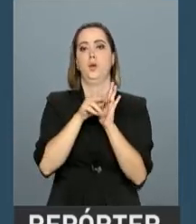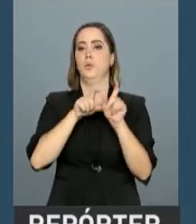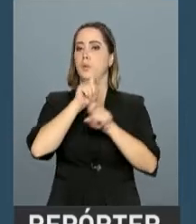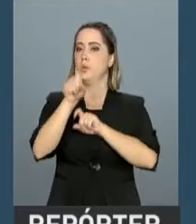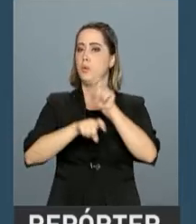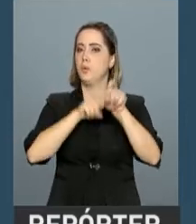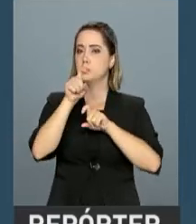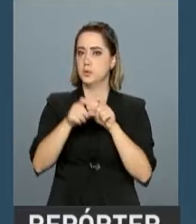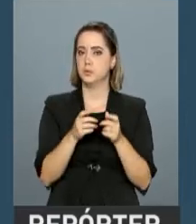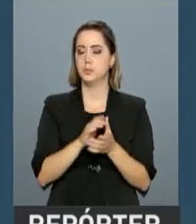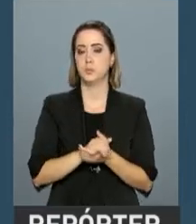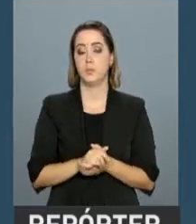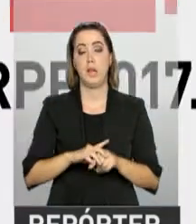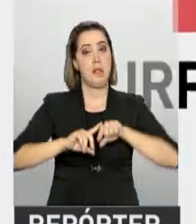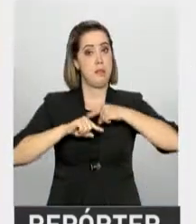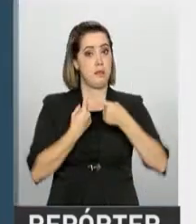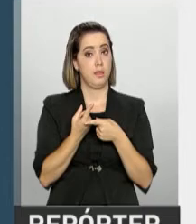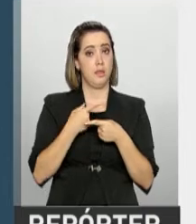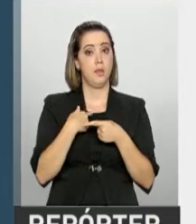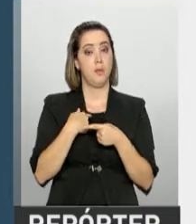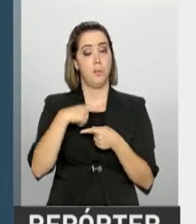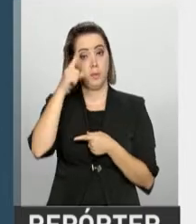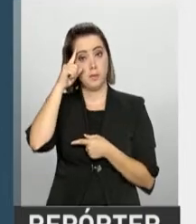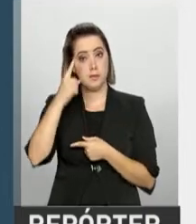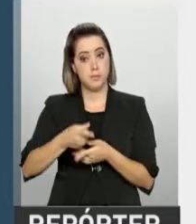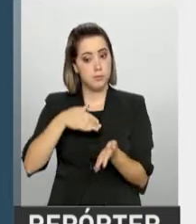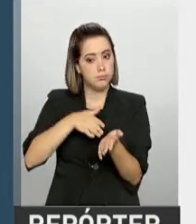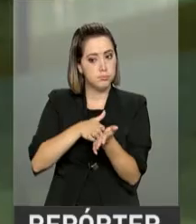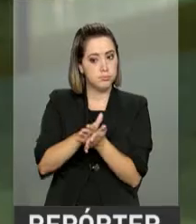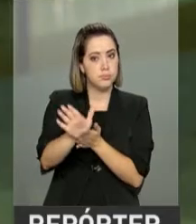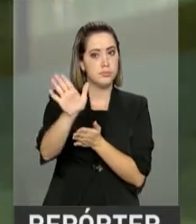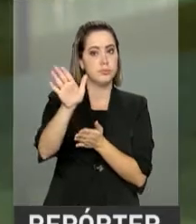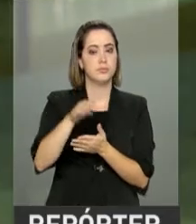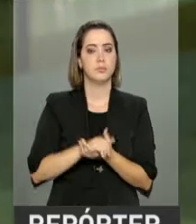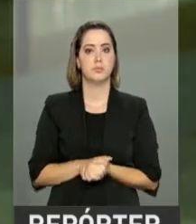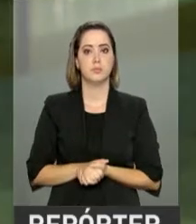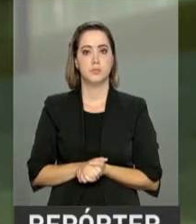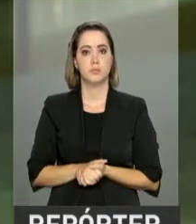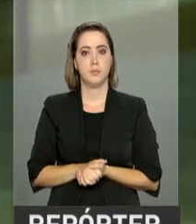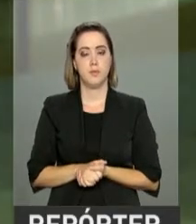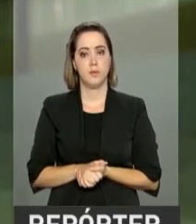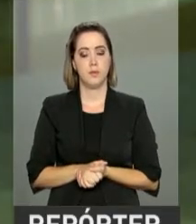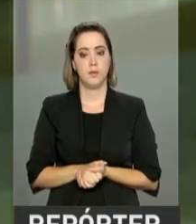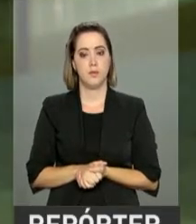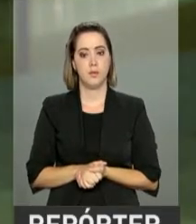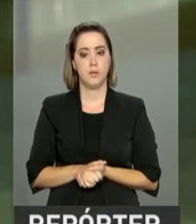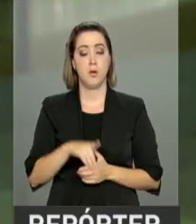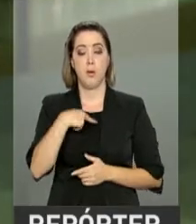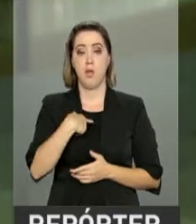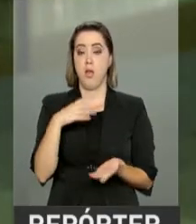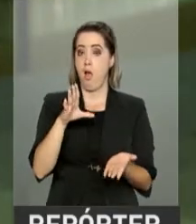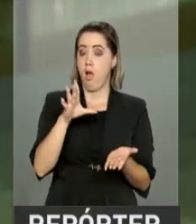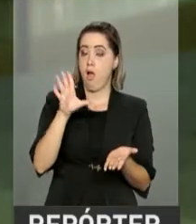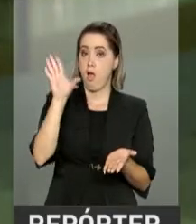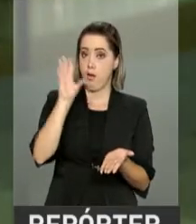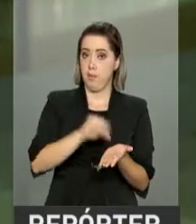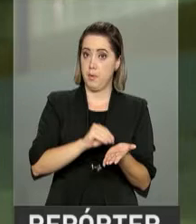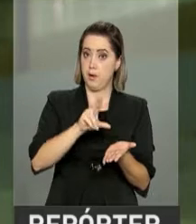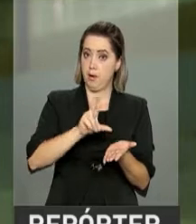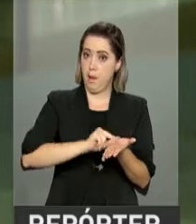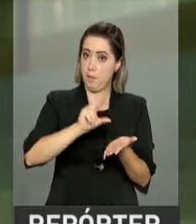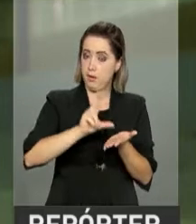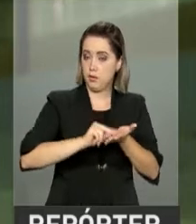do contribuinte se depois clicar para instalar o programa para aplicativos móveis como tablets e